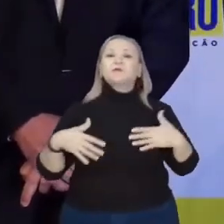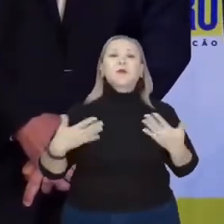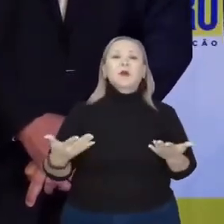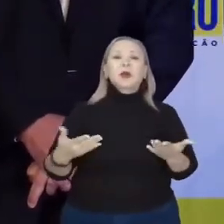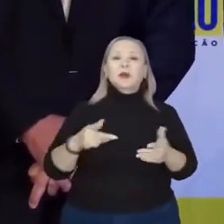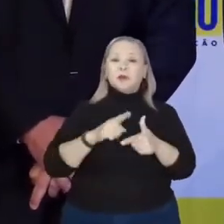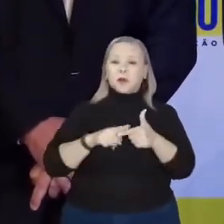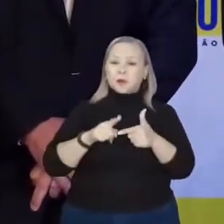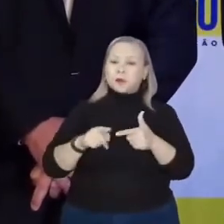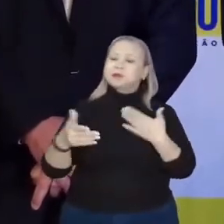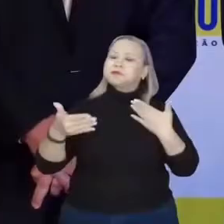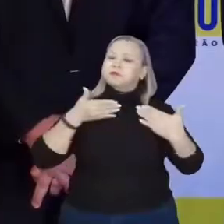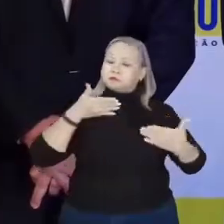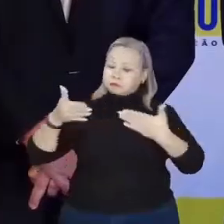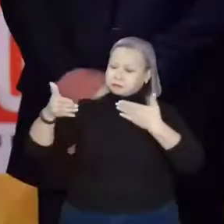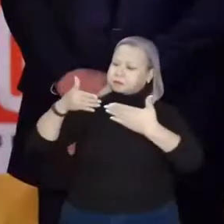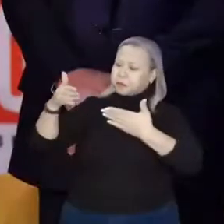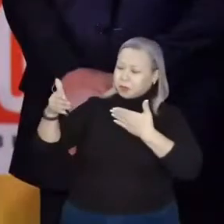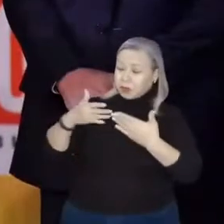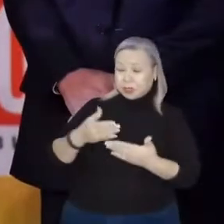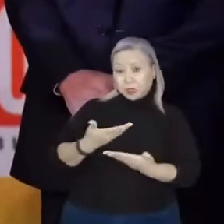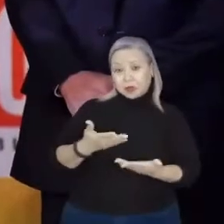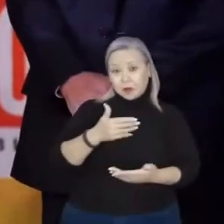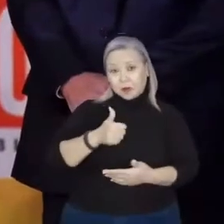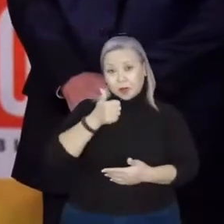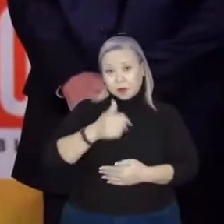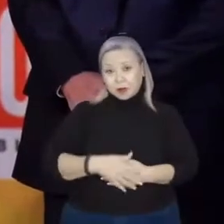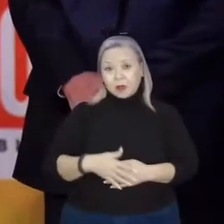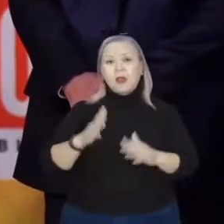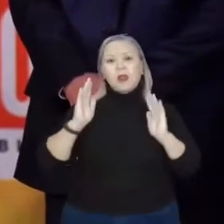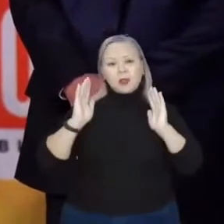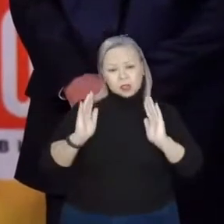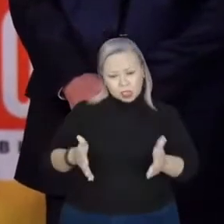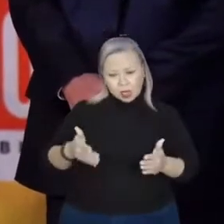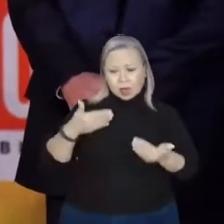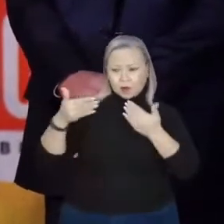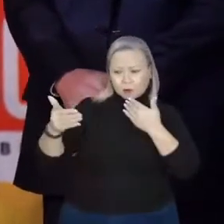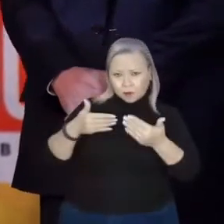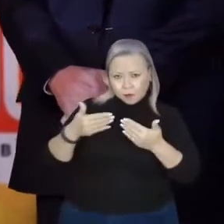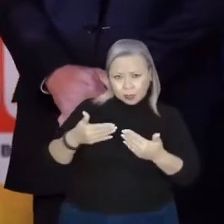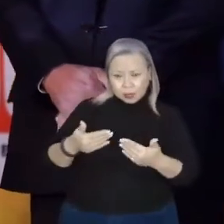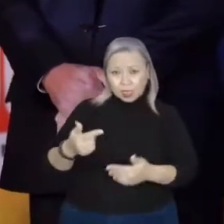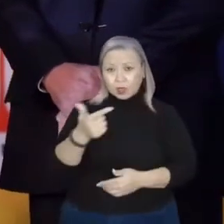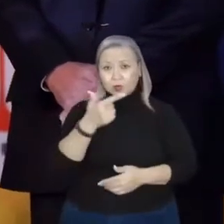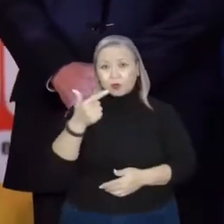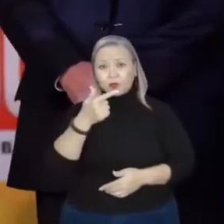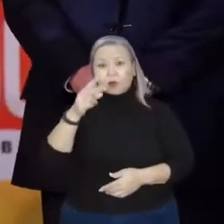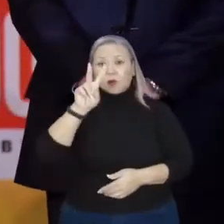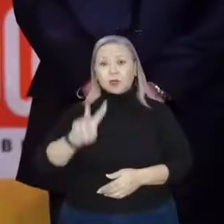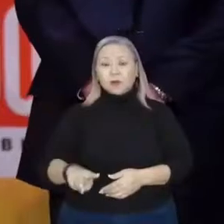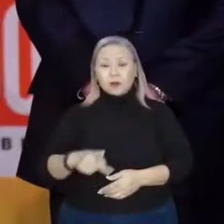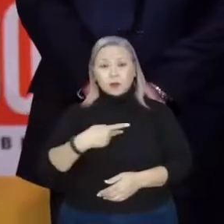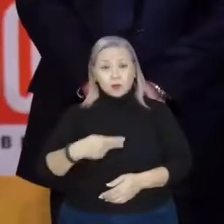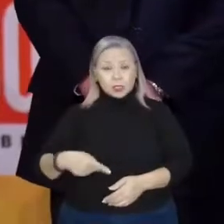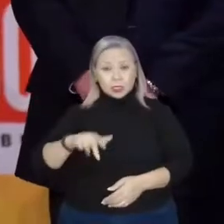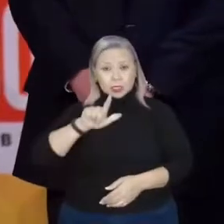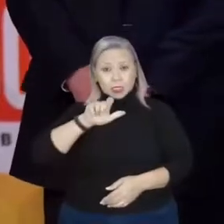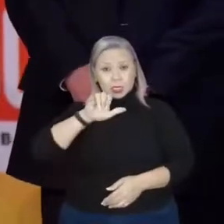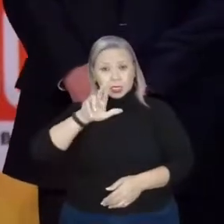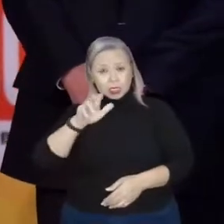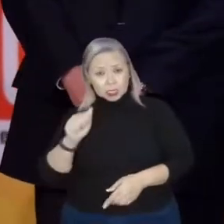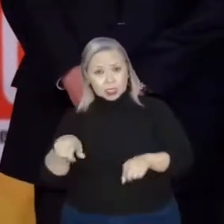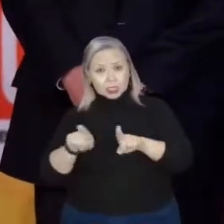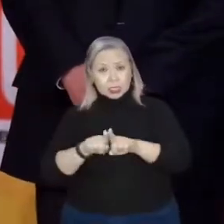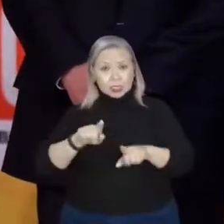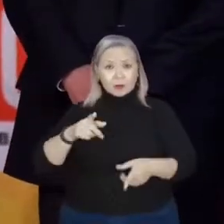conversar. Eu já conversei duas vezes com o presidente Lira, já conversei duas vezes com o presidente Rodrigo Pacheco, e se